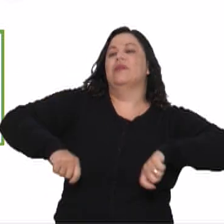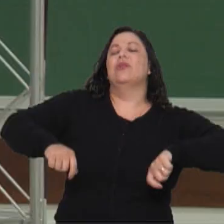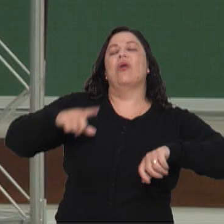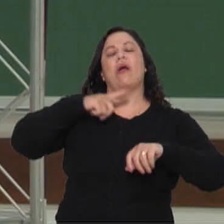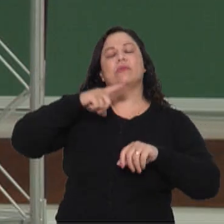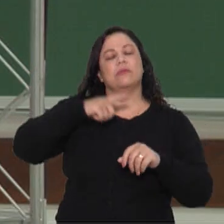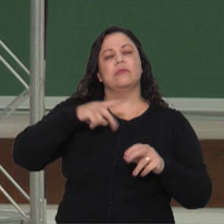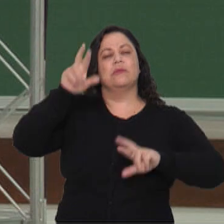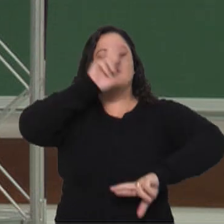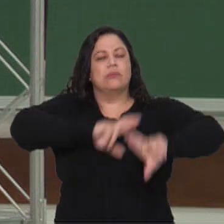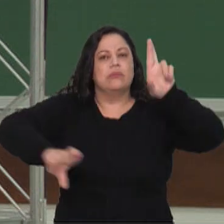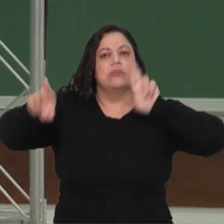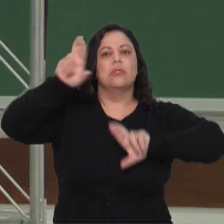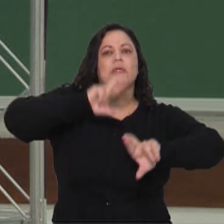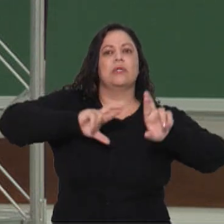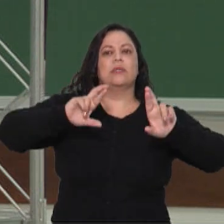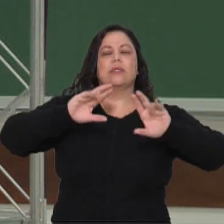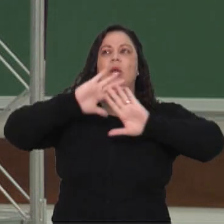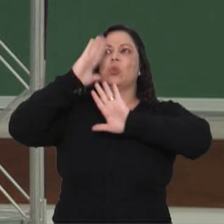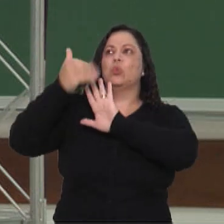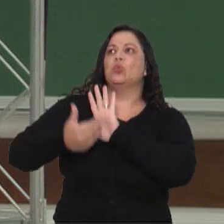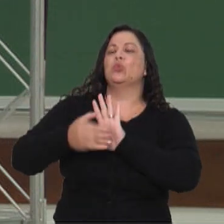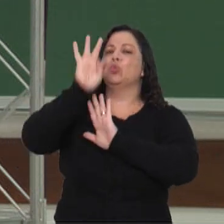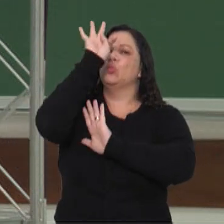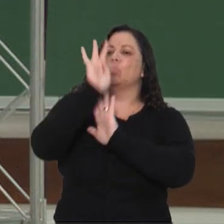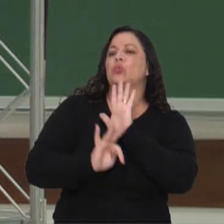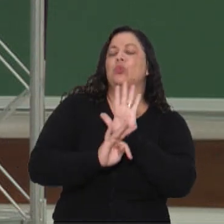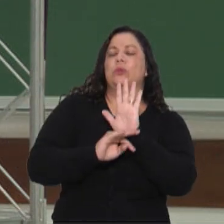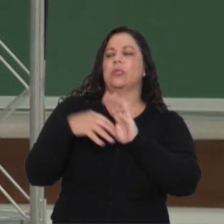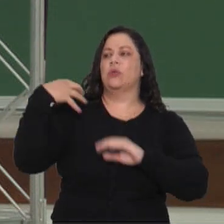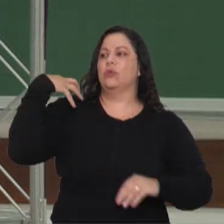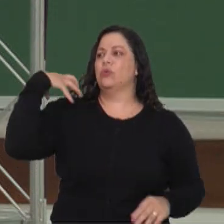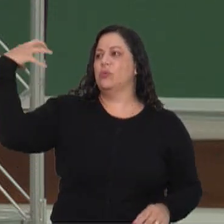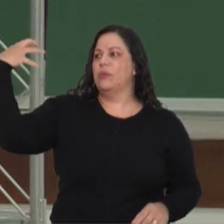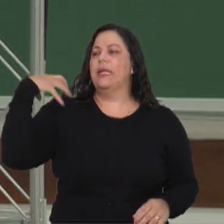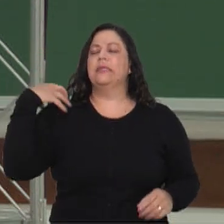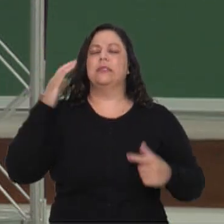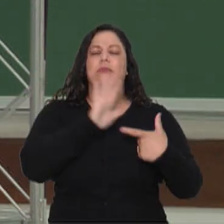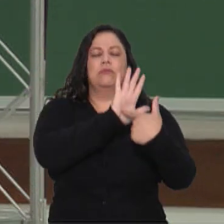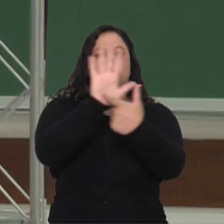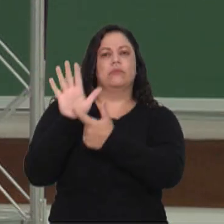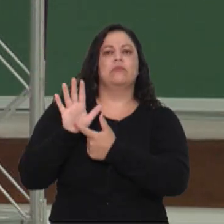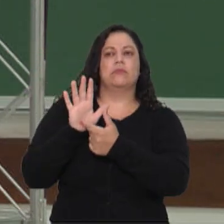que analisar todos os textos do Platão apresentados para o vestibular.